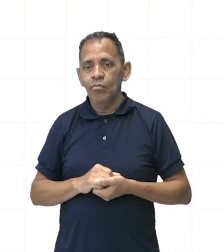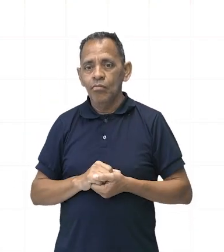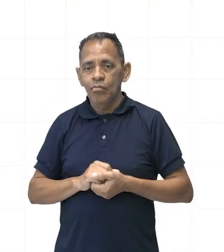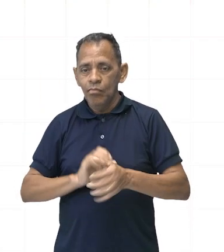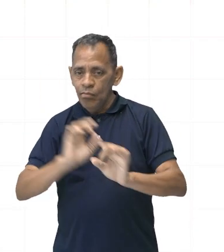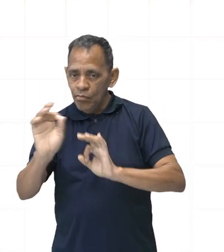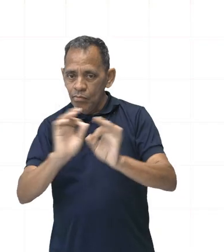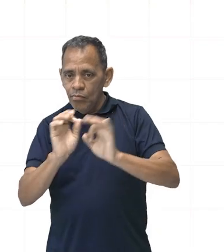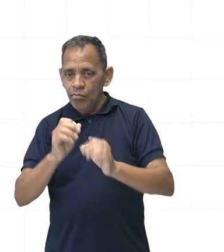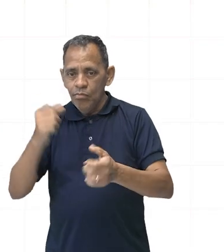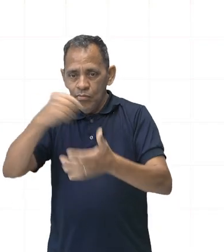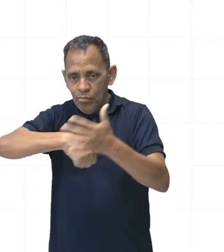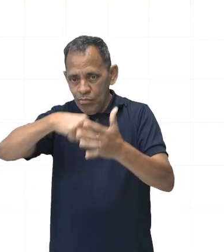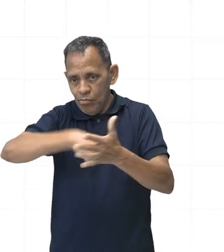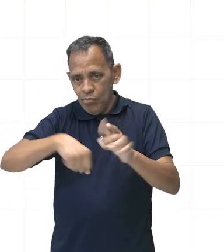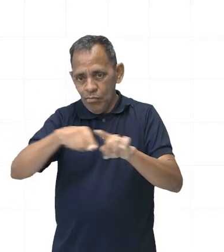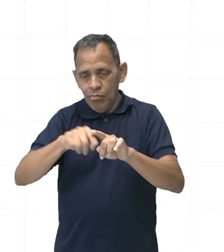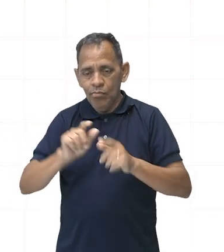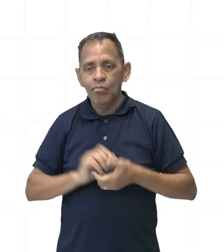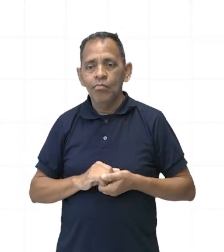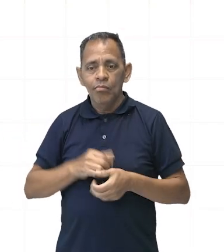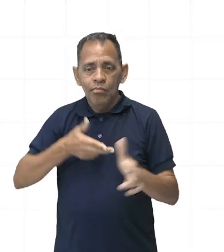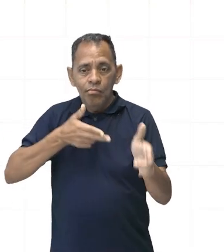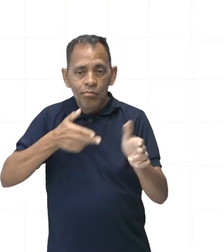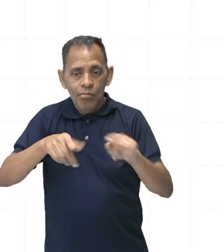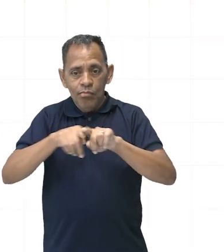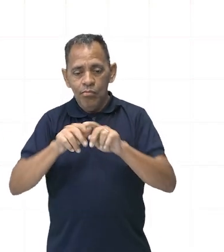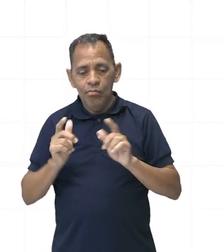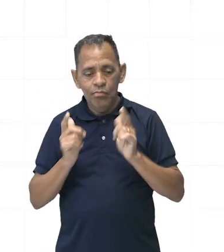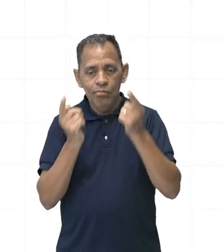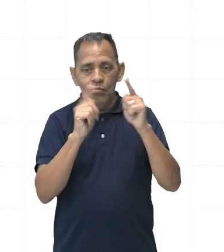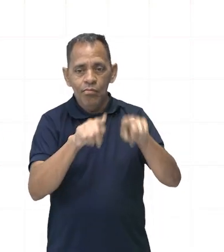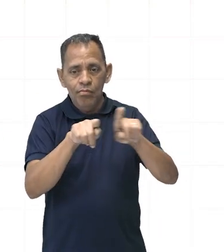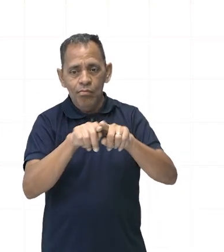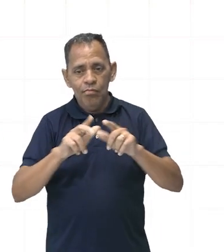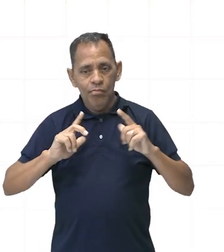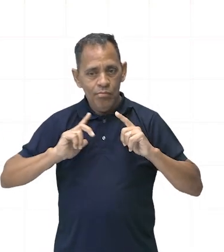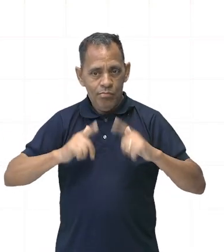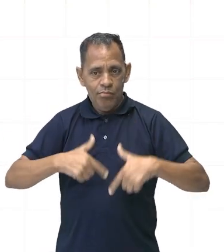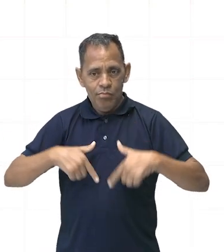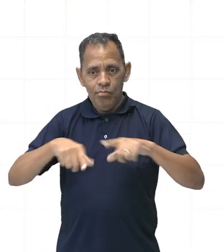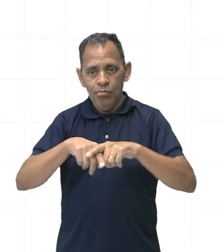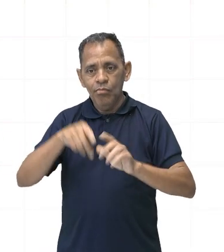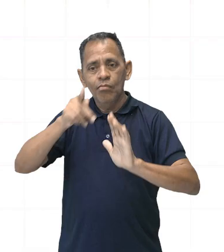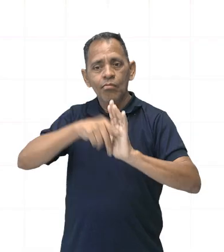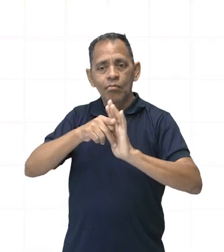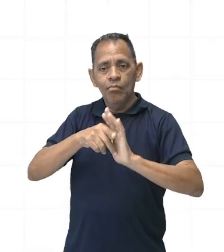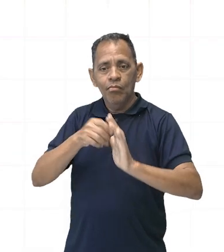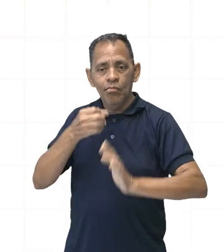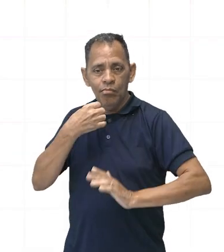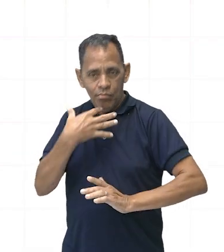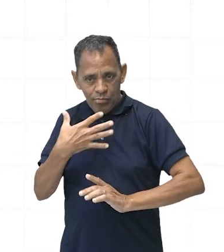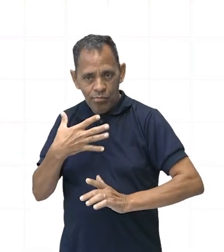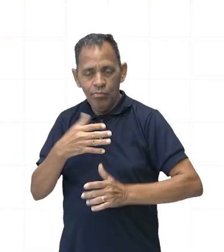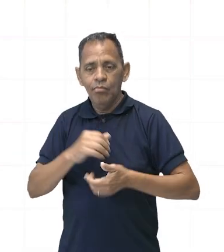uma luta armada contra Israel e oferecer programas de bem-estar social